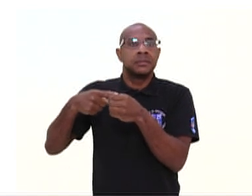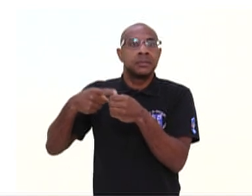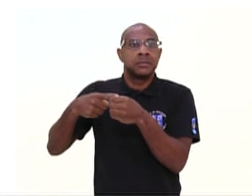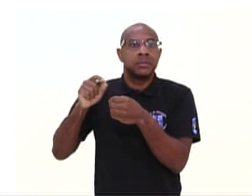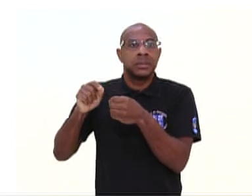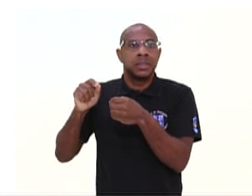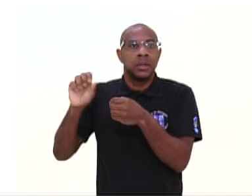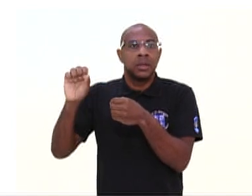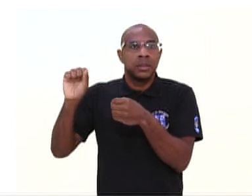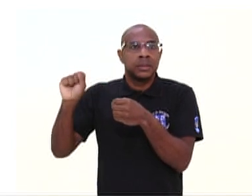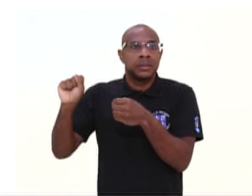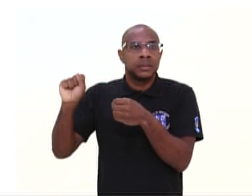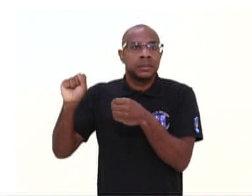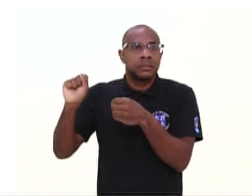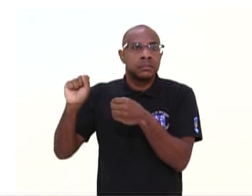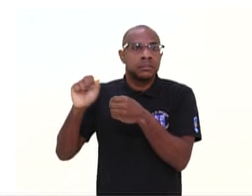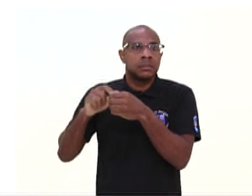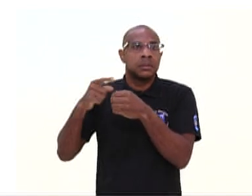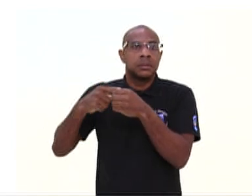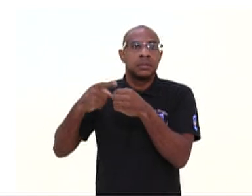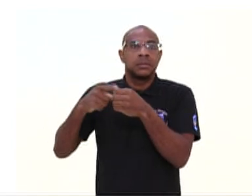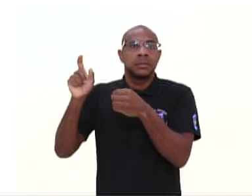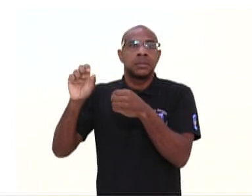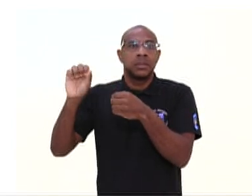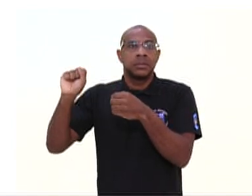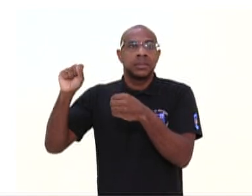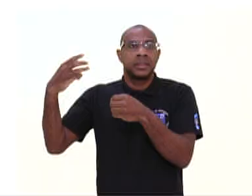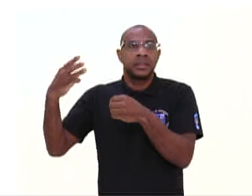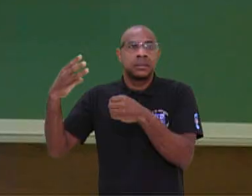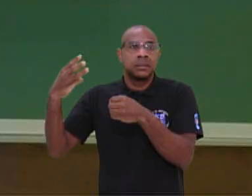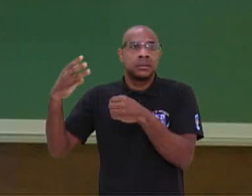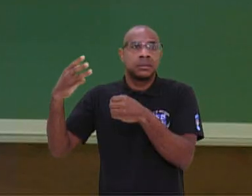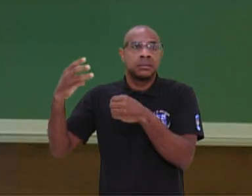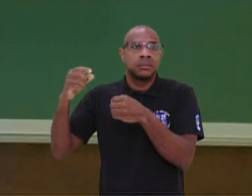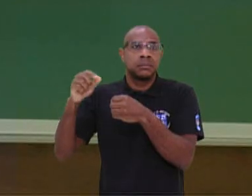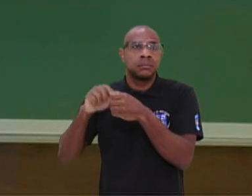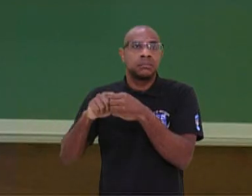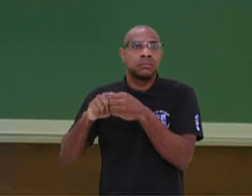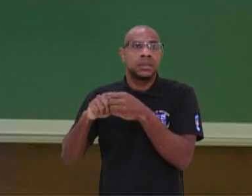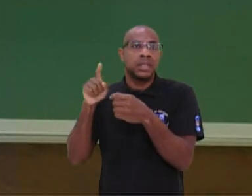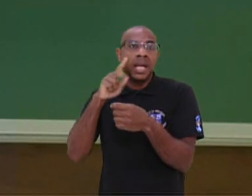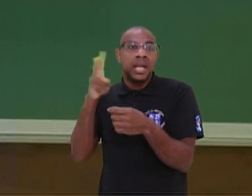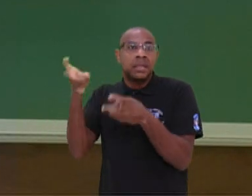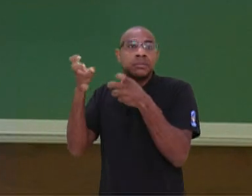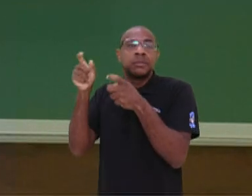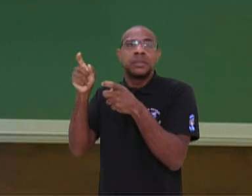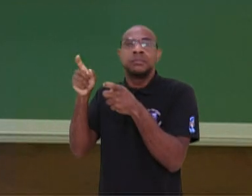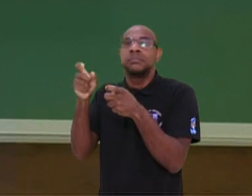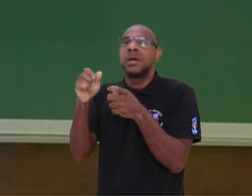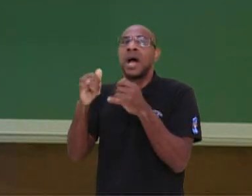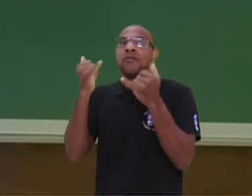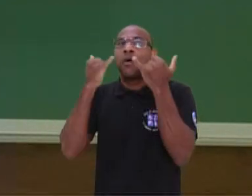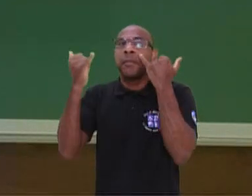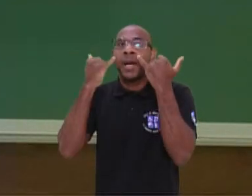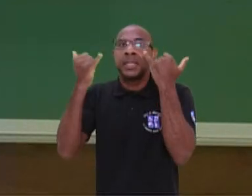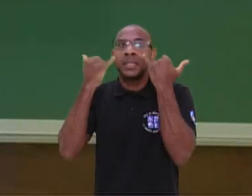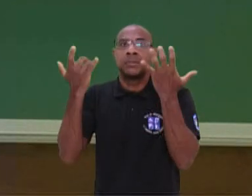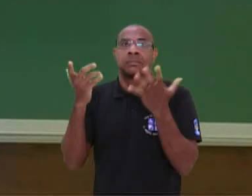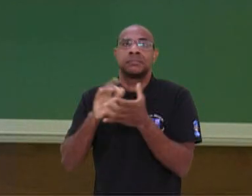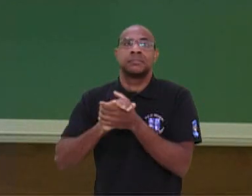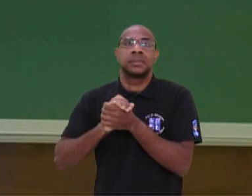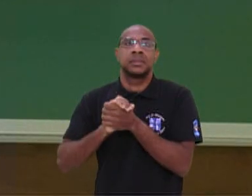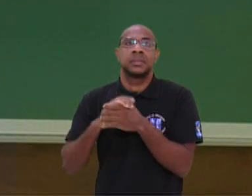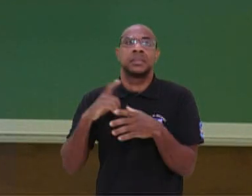49%. Aqui eu já tenho uma porção de informações que me permitem interpretar esse texto, né? Volto a